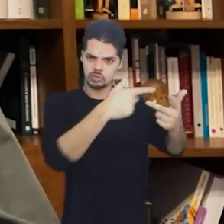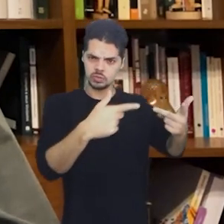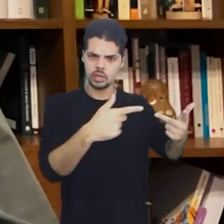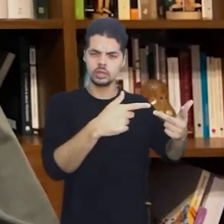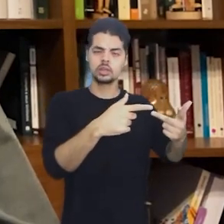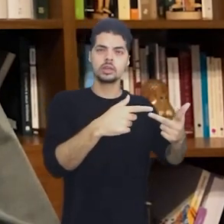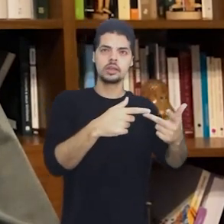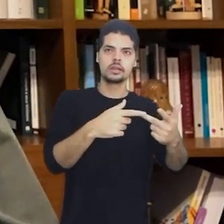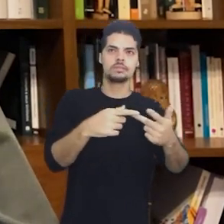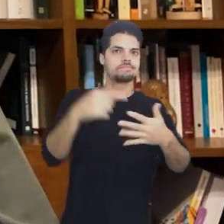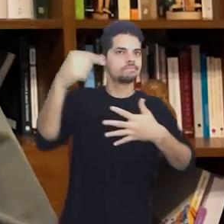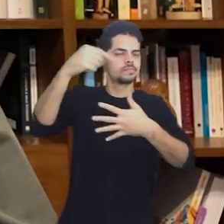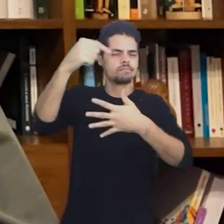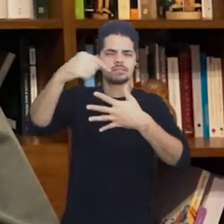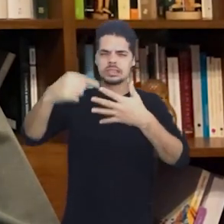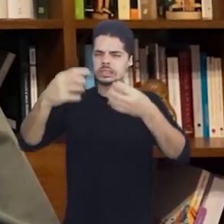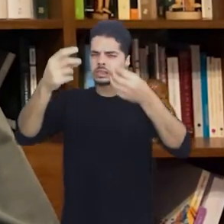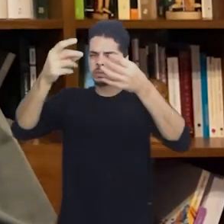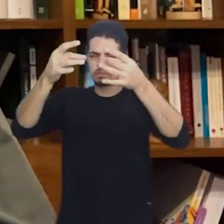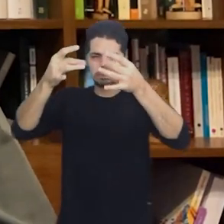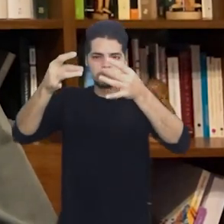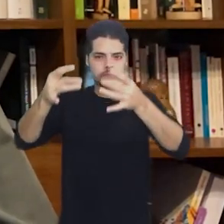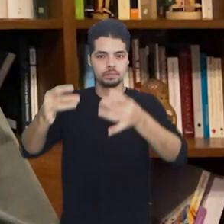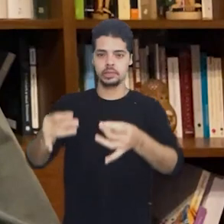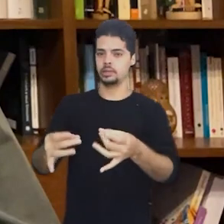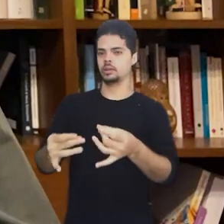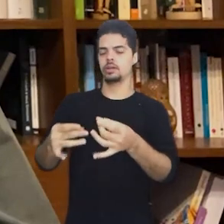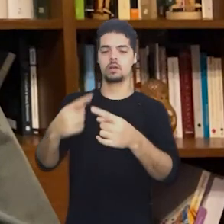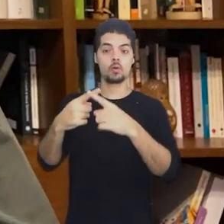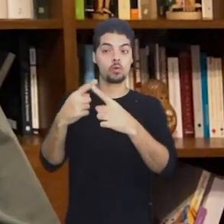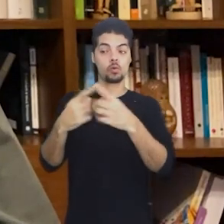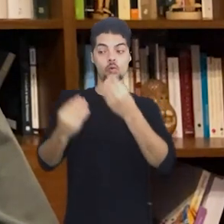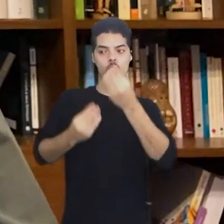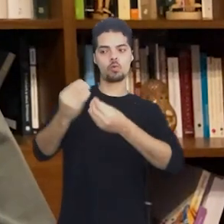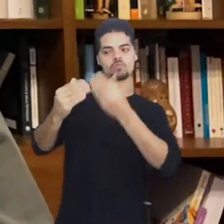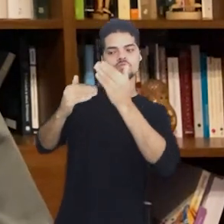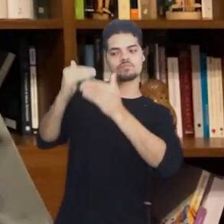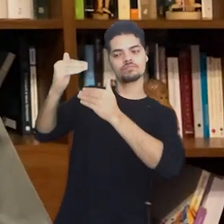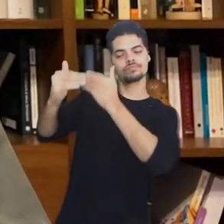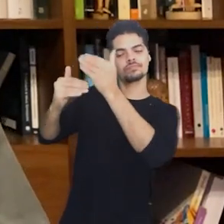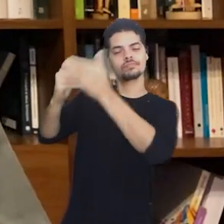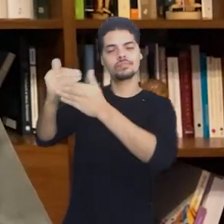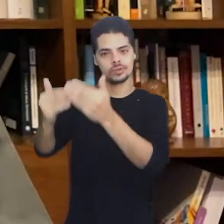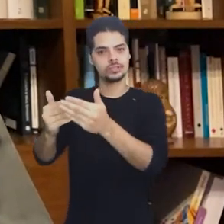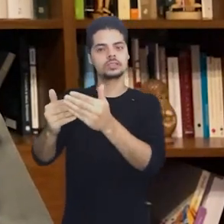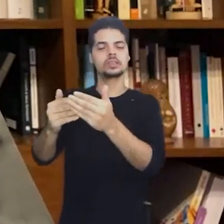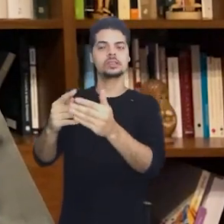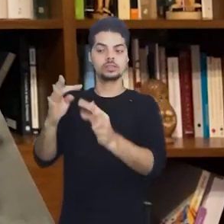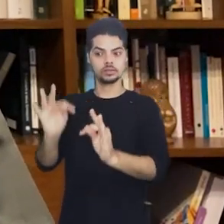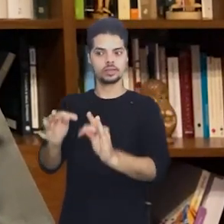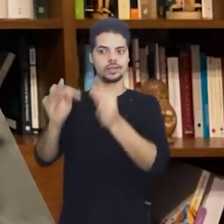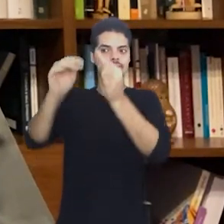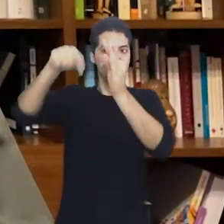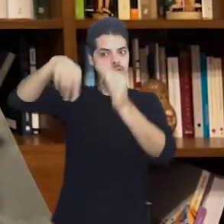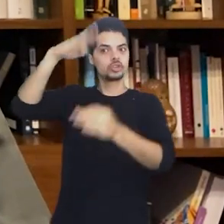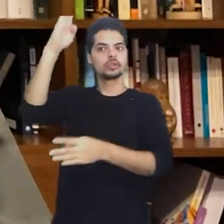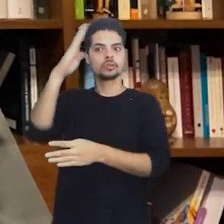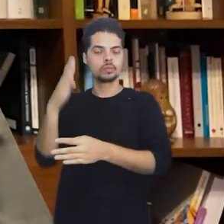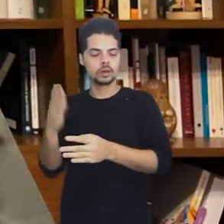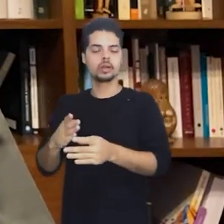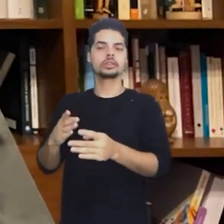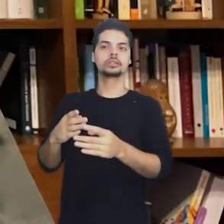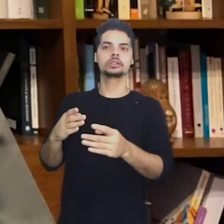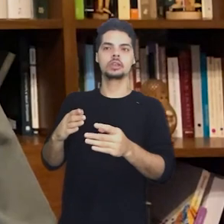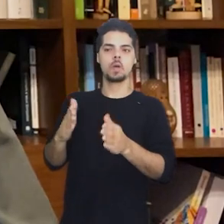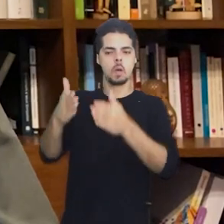narrativa detalhada dos acontecimentos uma perspectiva nacionalista e também uma descrição dos meios Navais